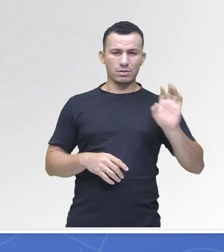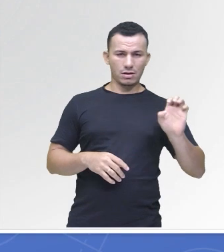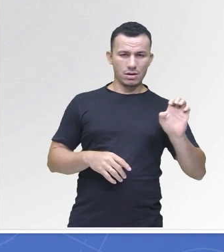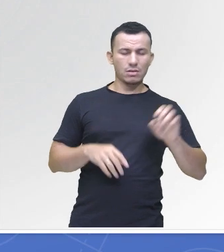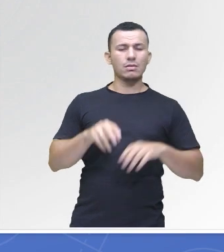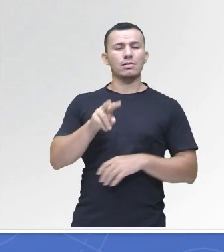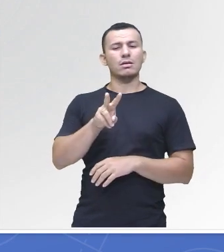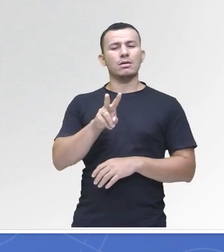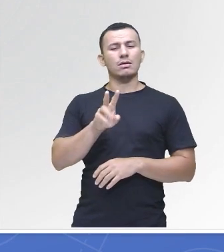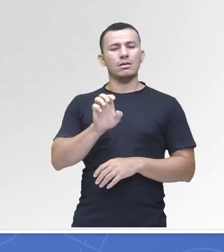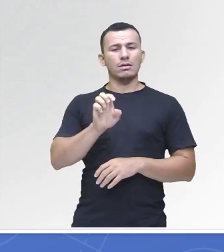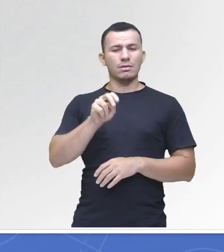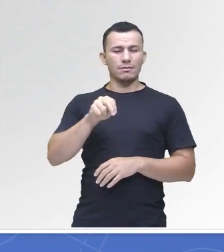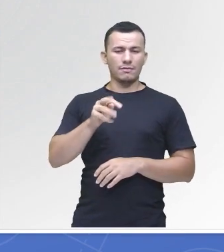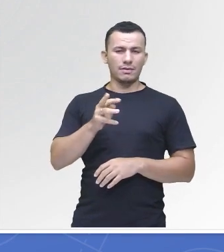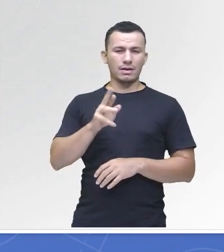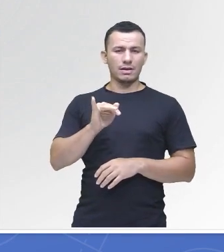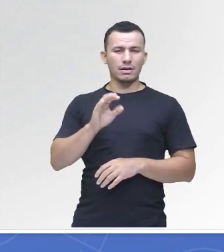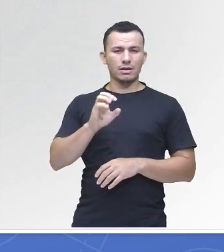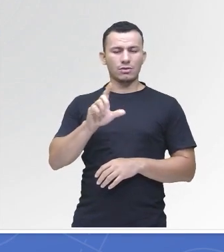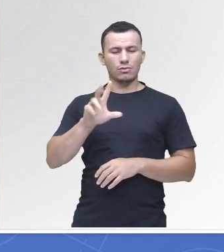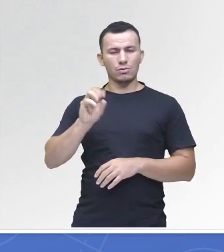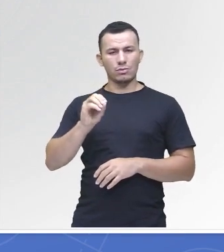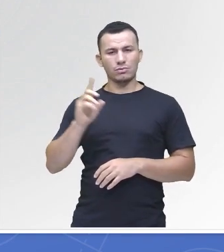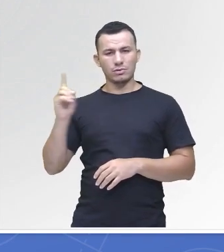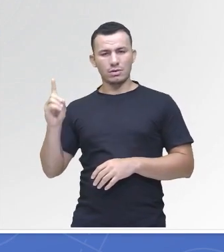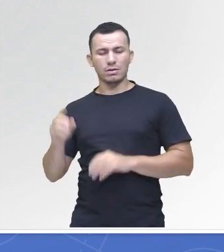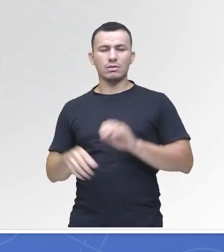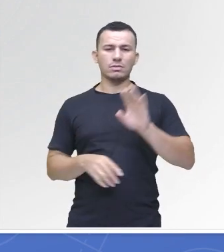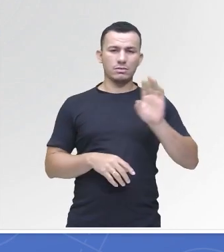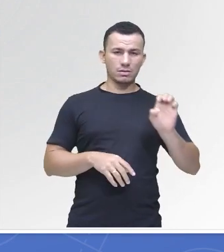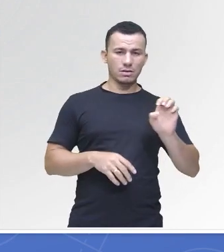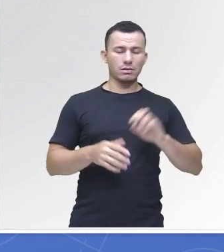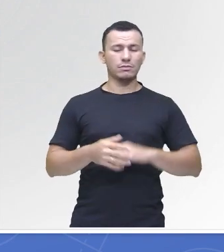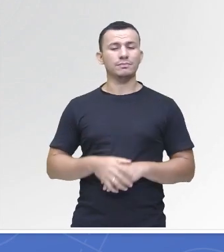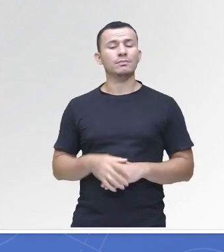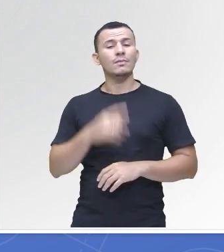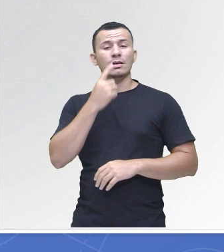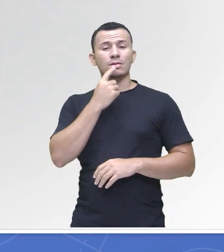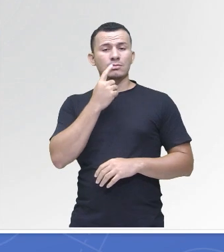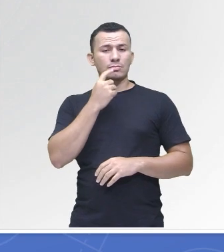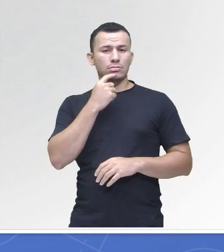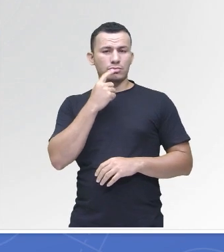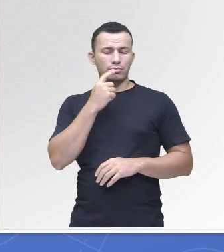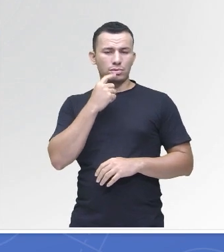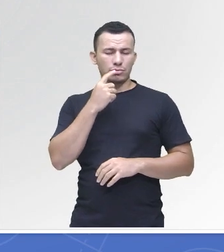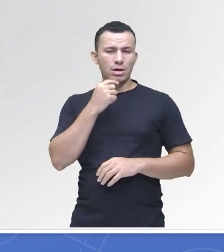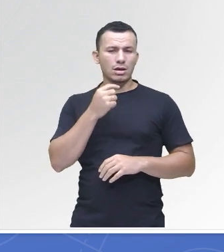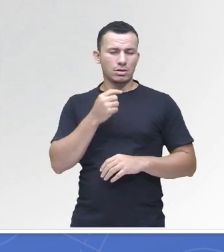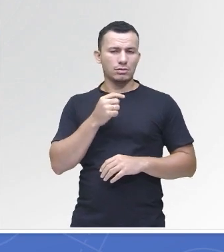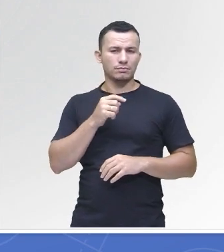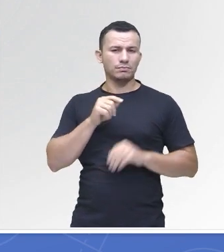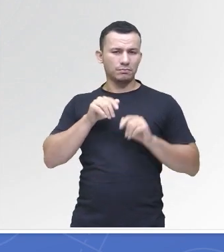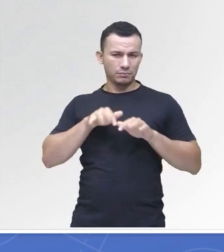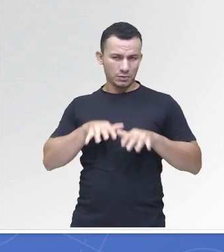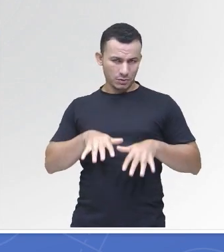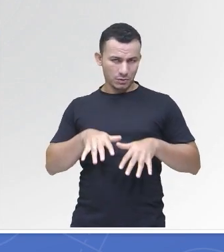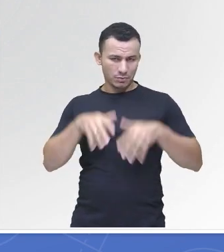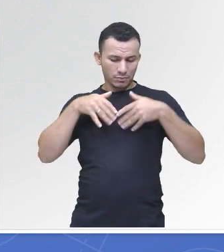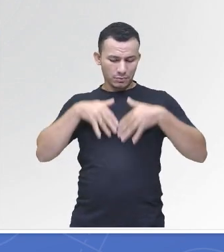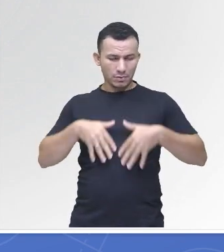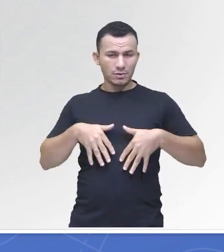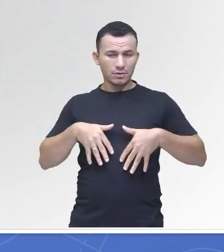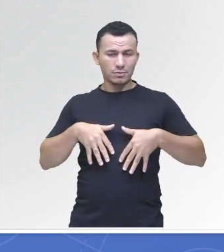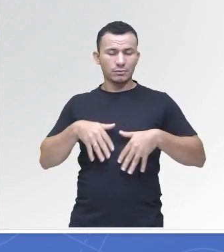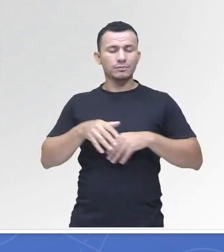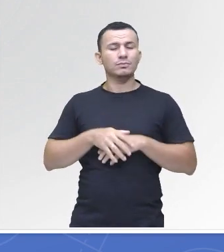esquerdo, tá bom? Quanto ao sangue, o sangue é um tecido líquido e aqui ele é dividido em plasma, que é essa